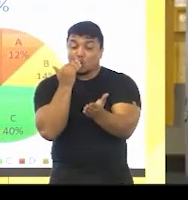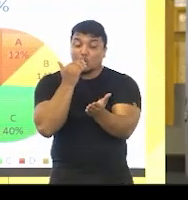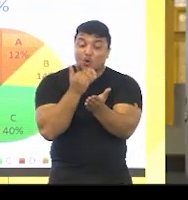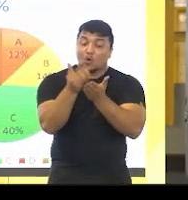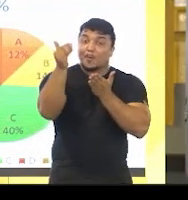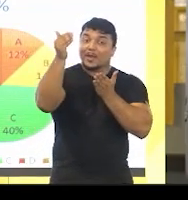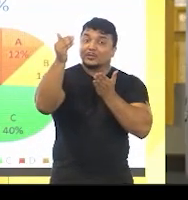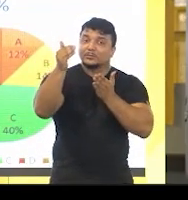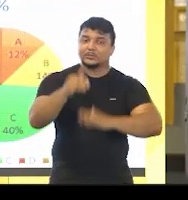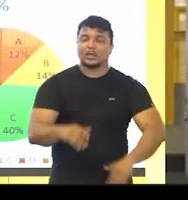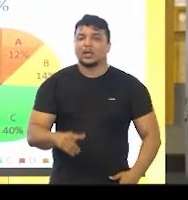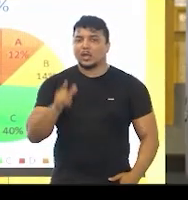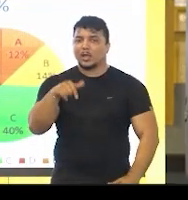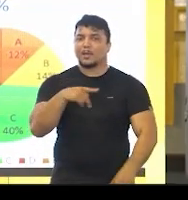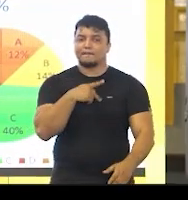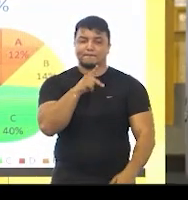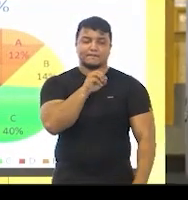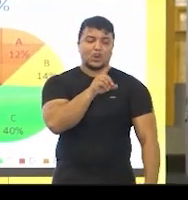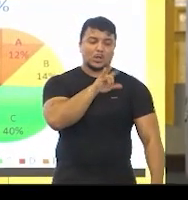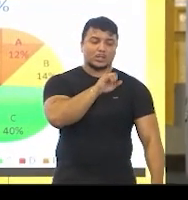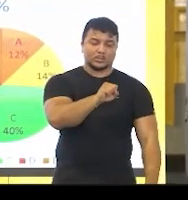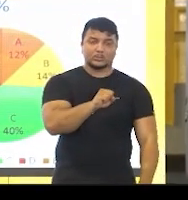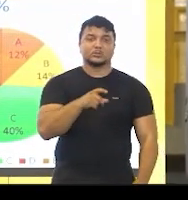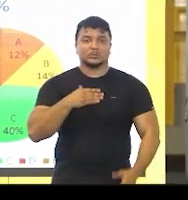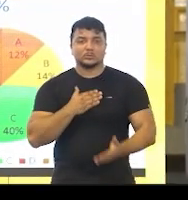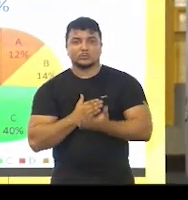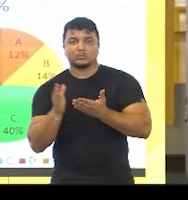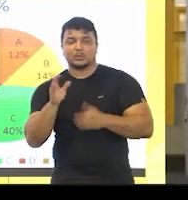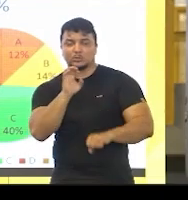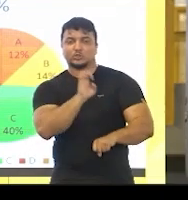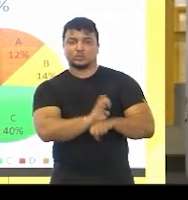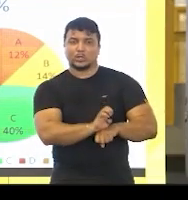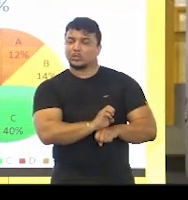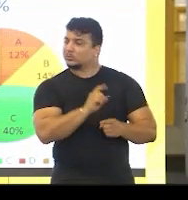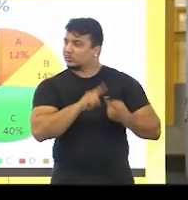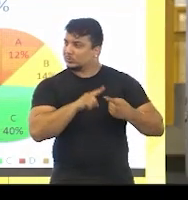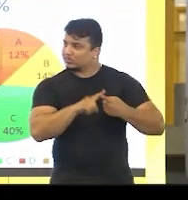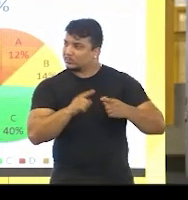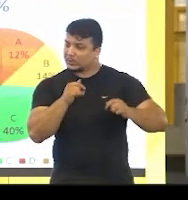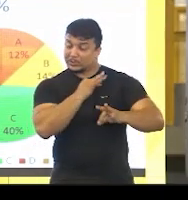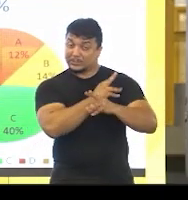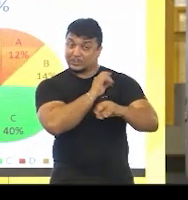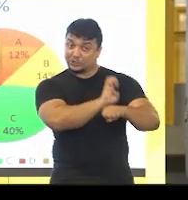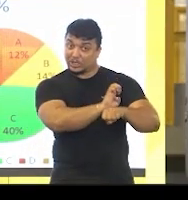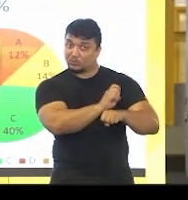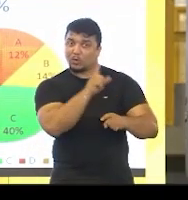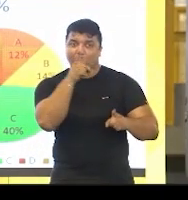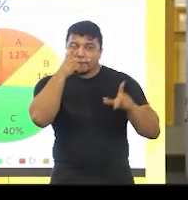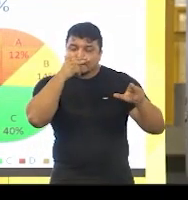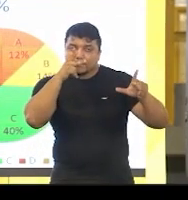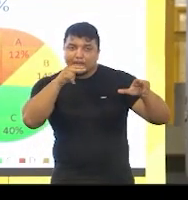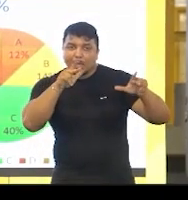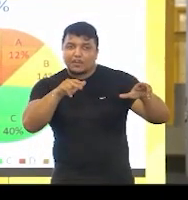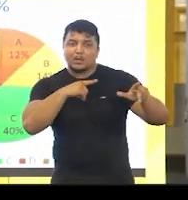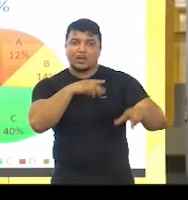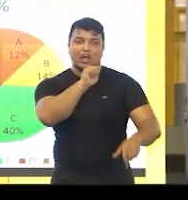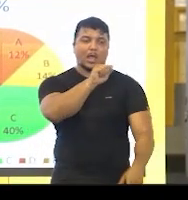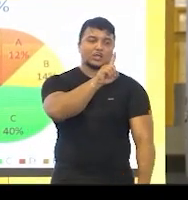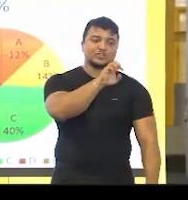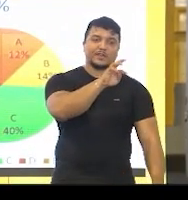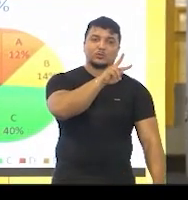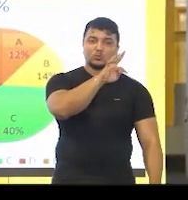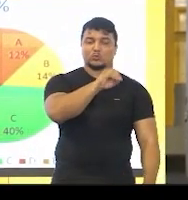posso dizer, nascimento da polis, nascimento do estado, da cidade-estado. É a mesma coisa que o advento